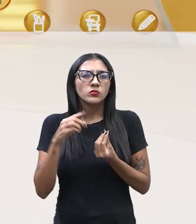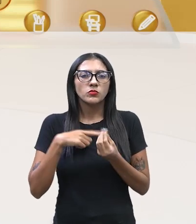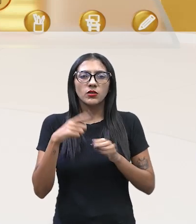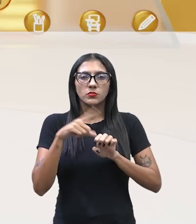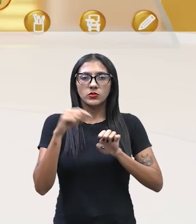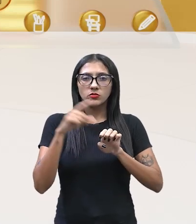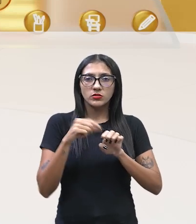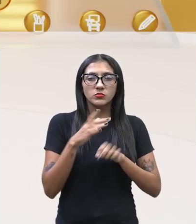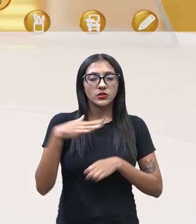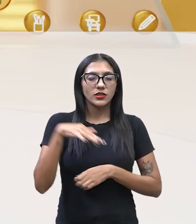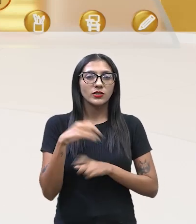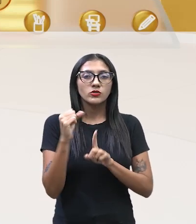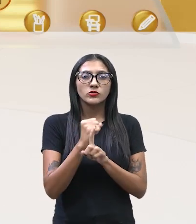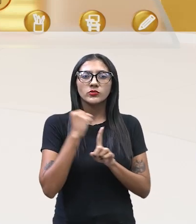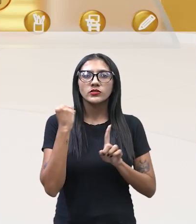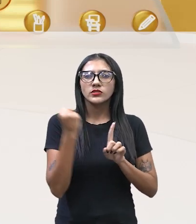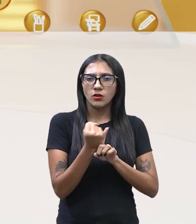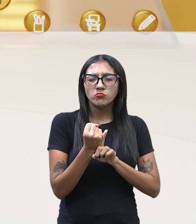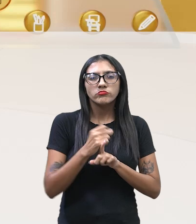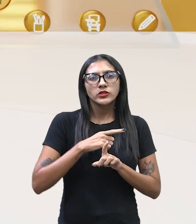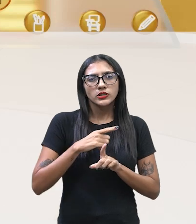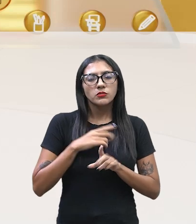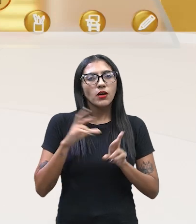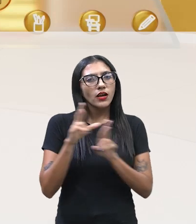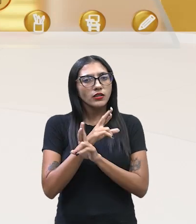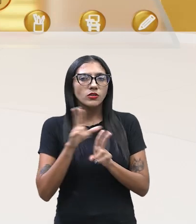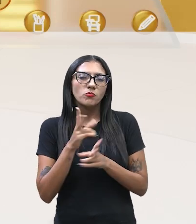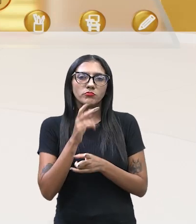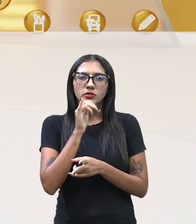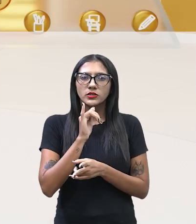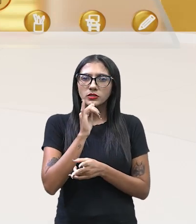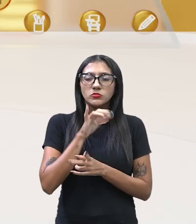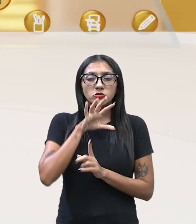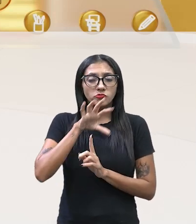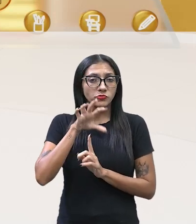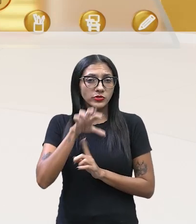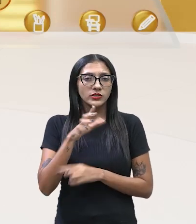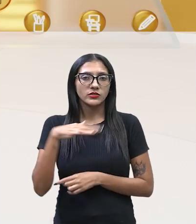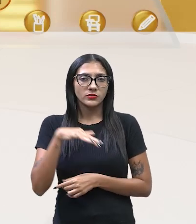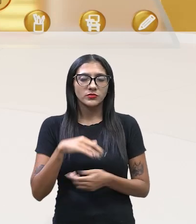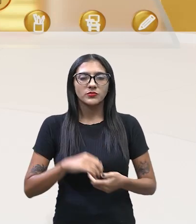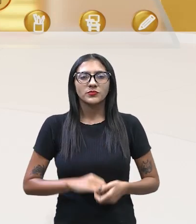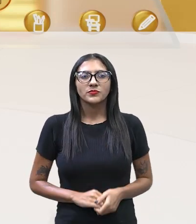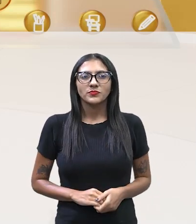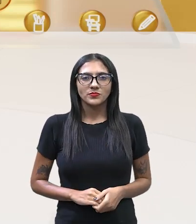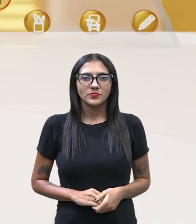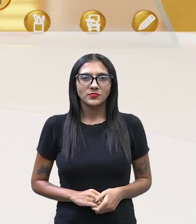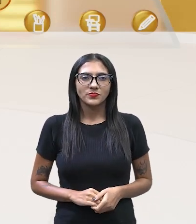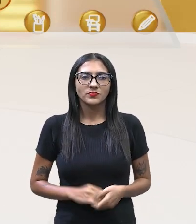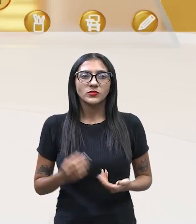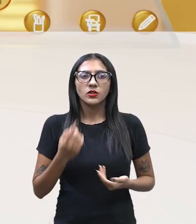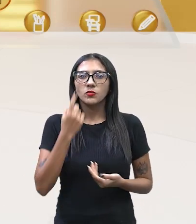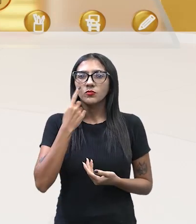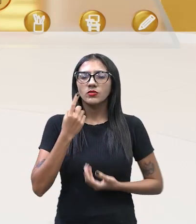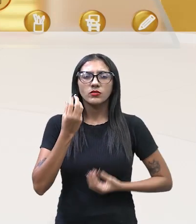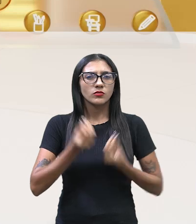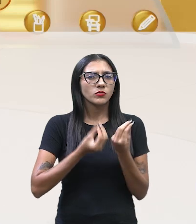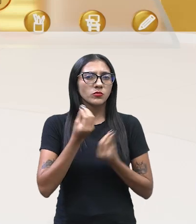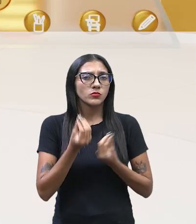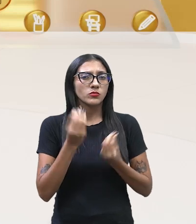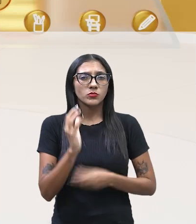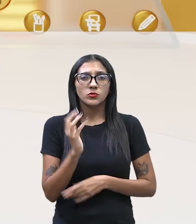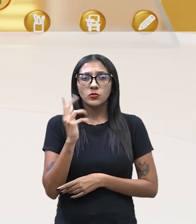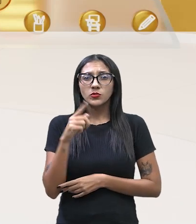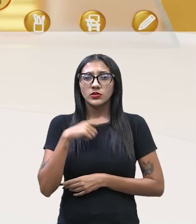empreendedorismo social, de impacto social, né, professora? Isso mesmo. Então vamos lá verificar como acontece